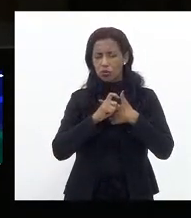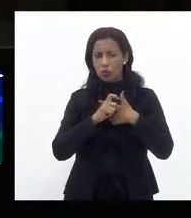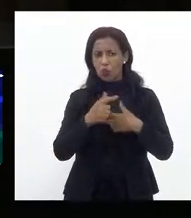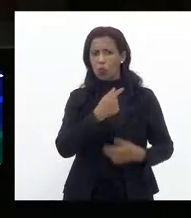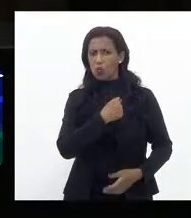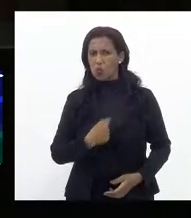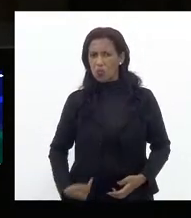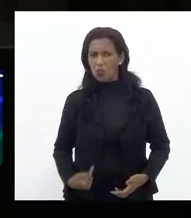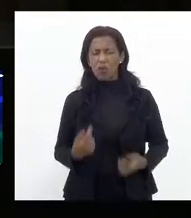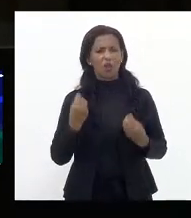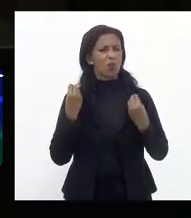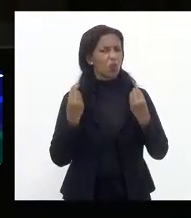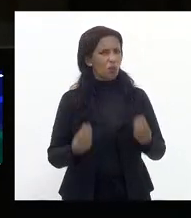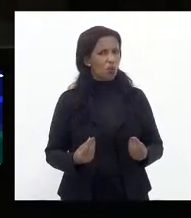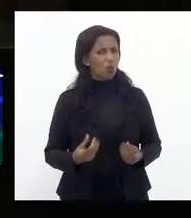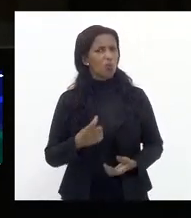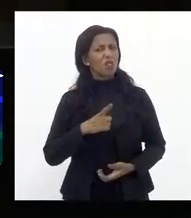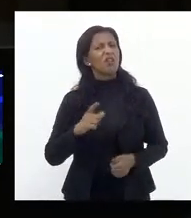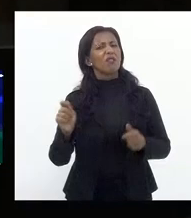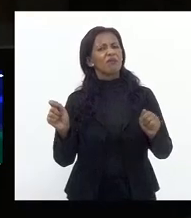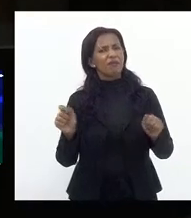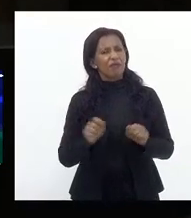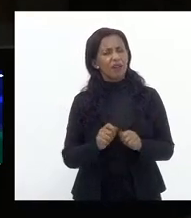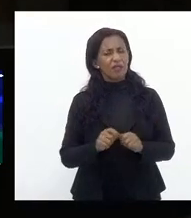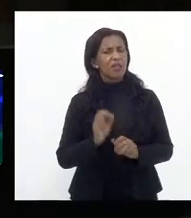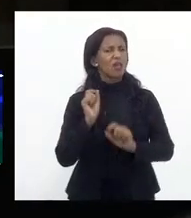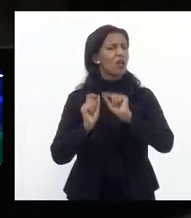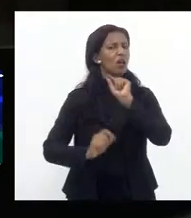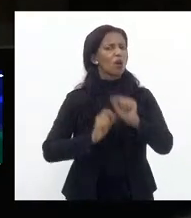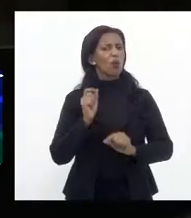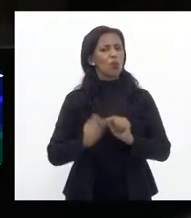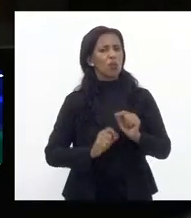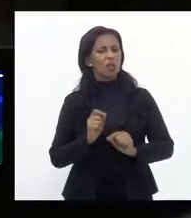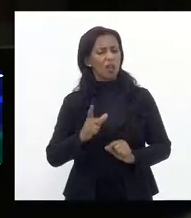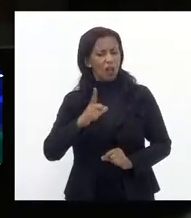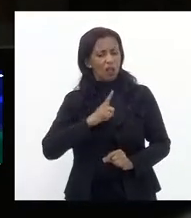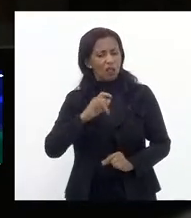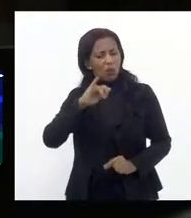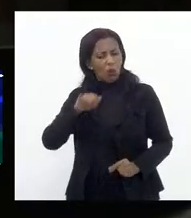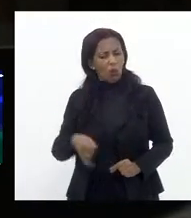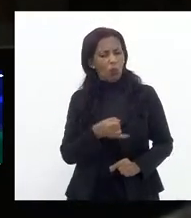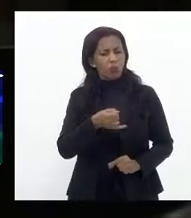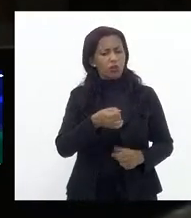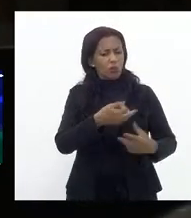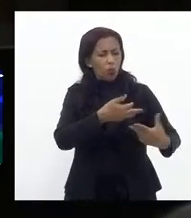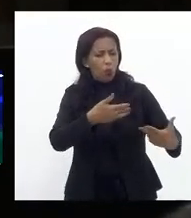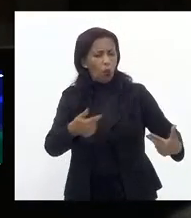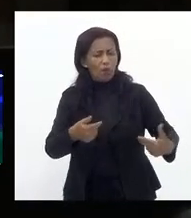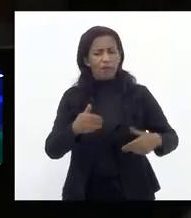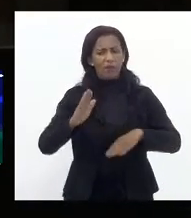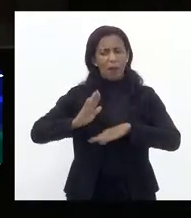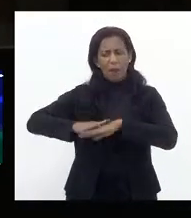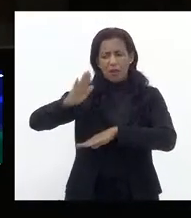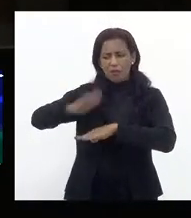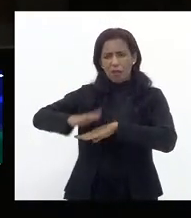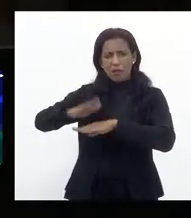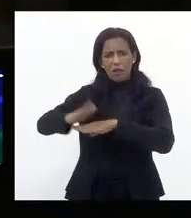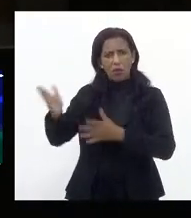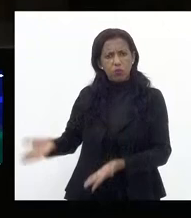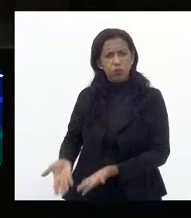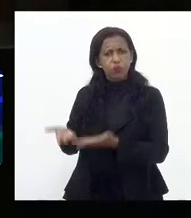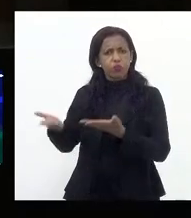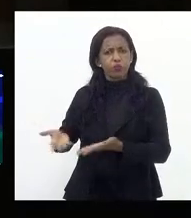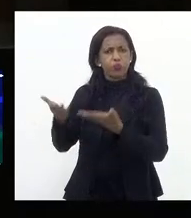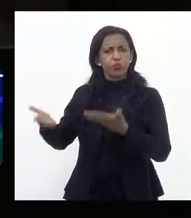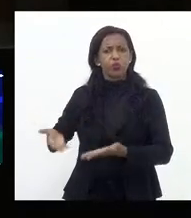governo, o que tem que fazer é exatamente criar as condições de qualificá-lo cada vez mais